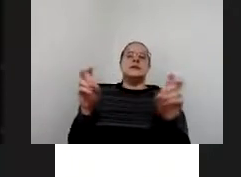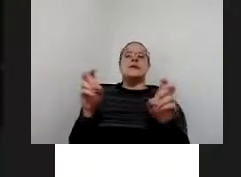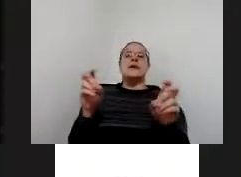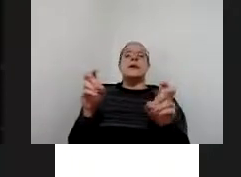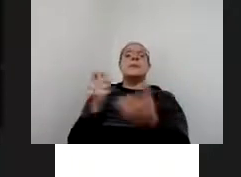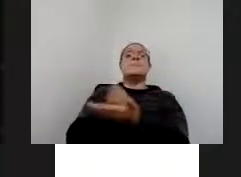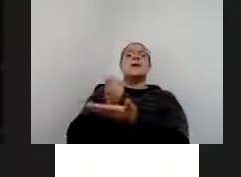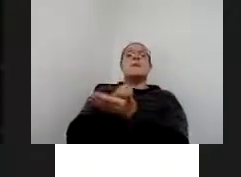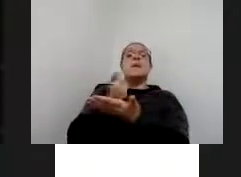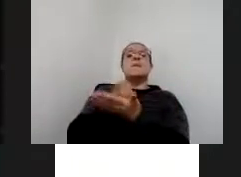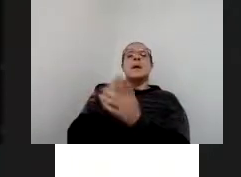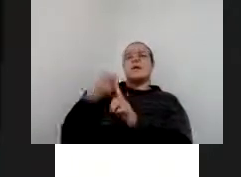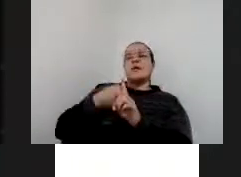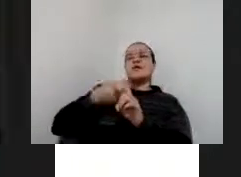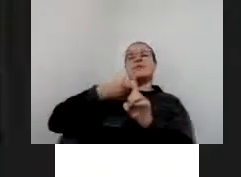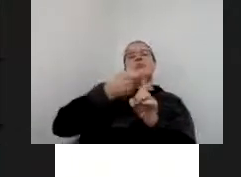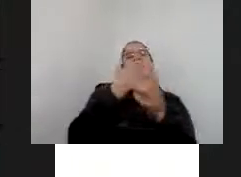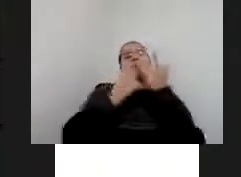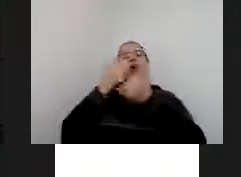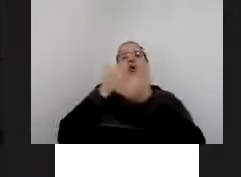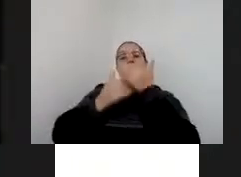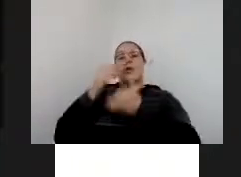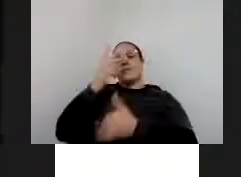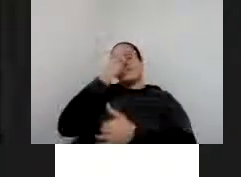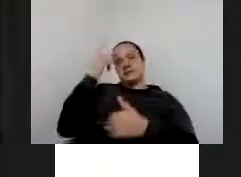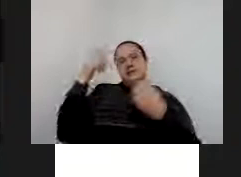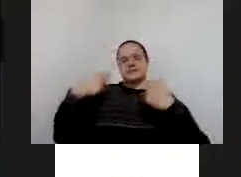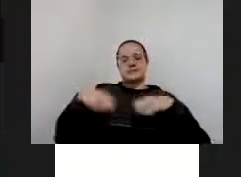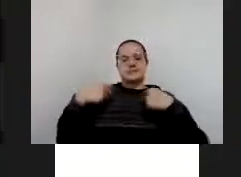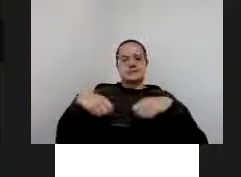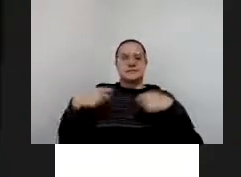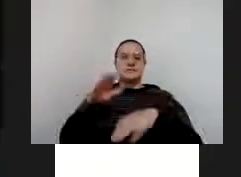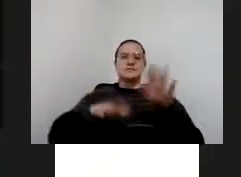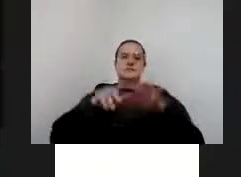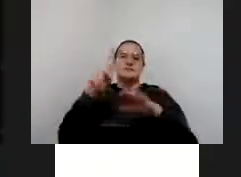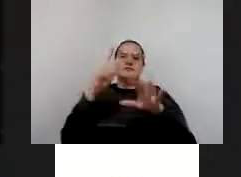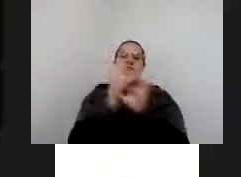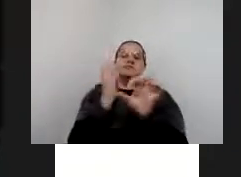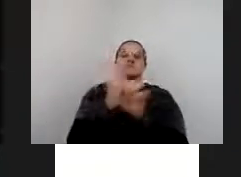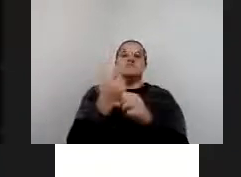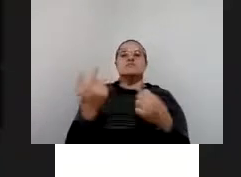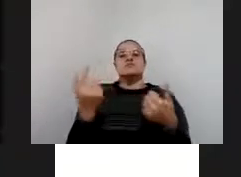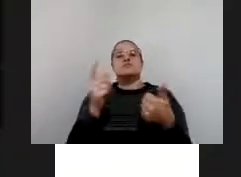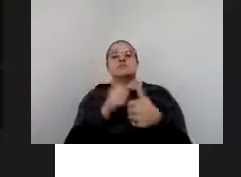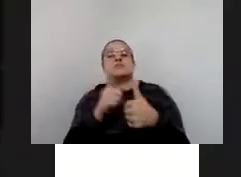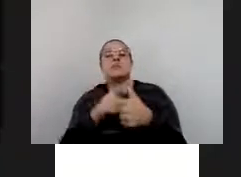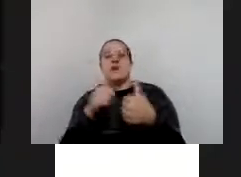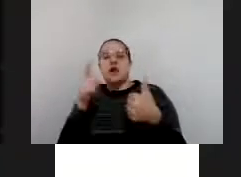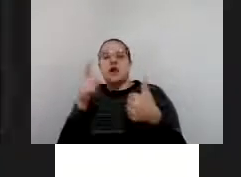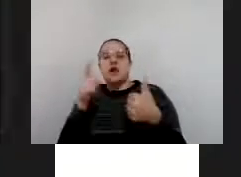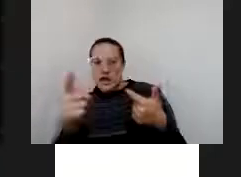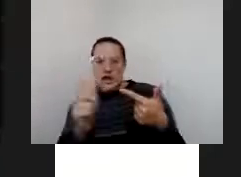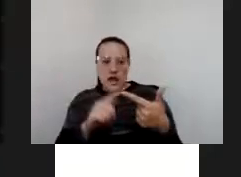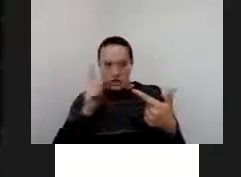são concedidas ali, pensões vitalícias, com relação à pontuação. Então, deambulação, de a pessoa poder andar, de a pessoa poder se